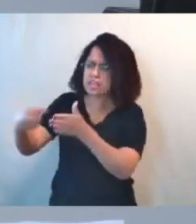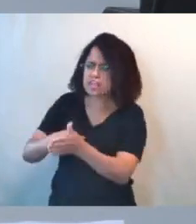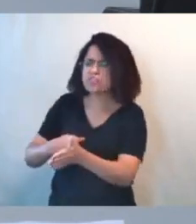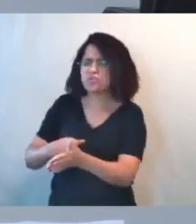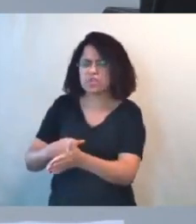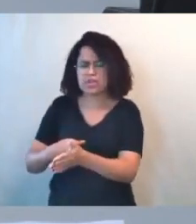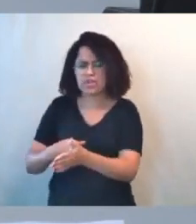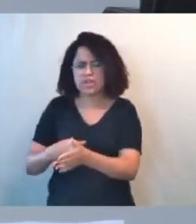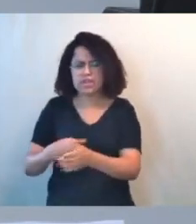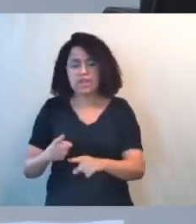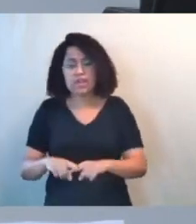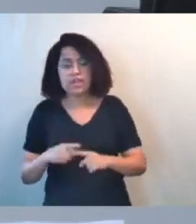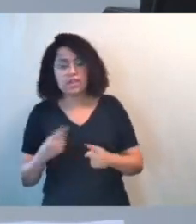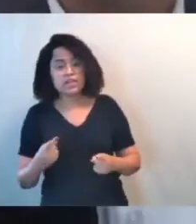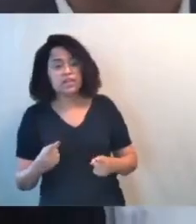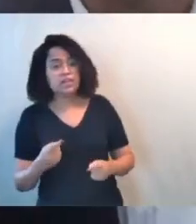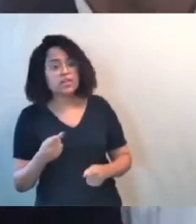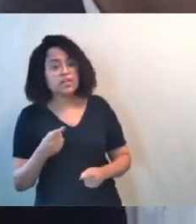conduzir